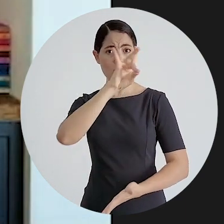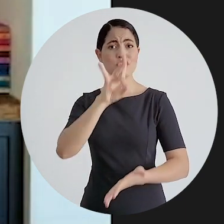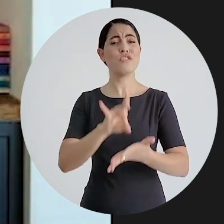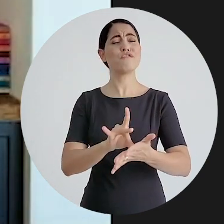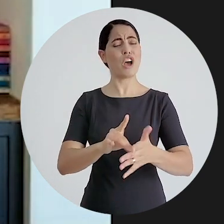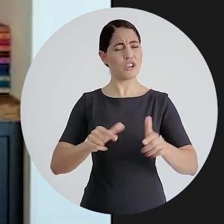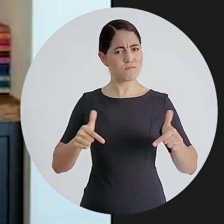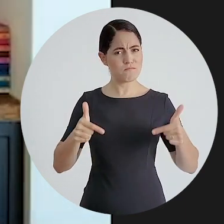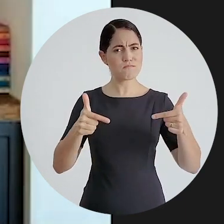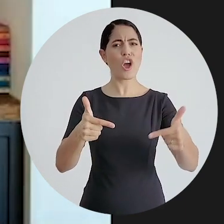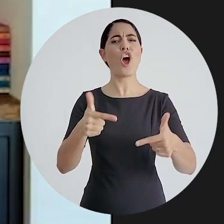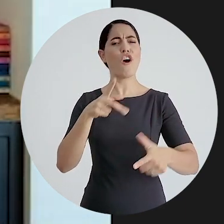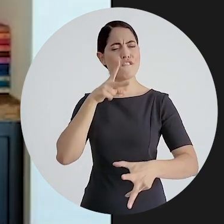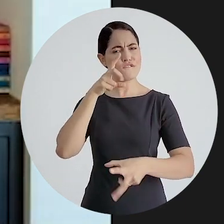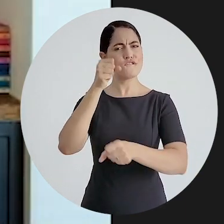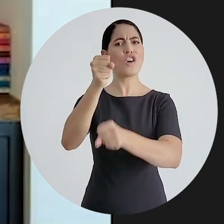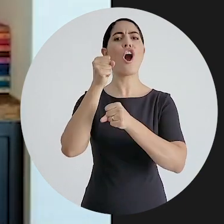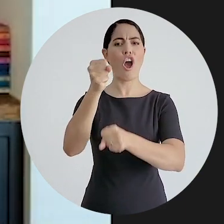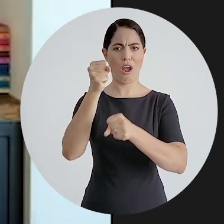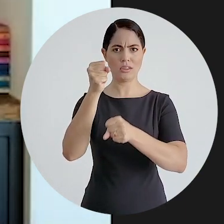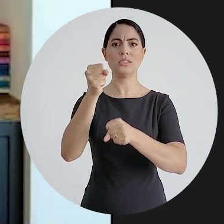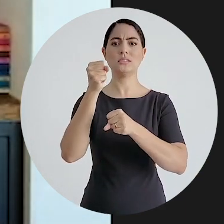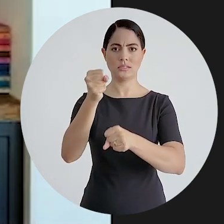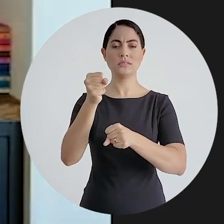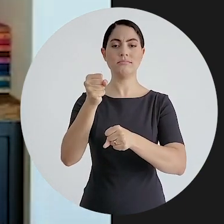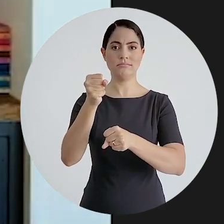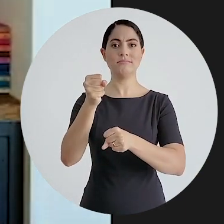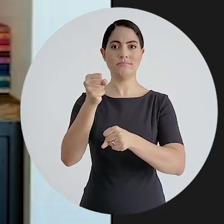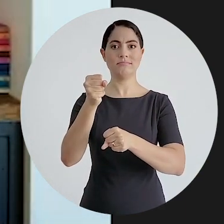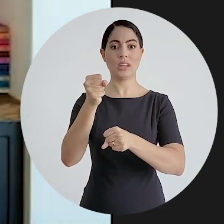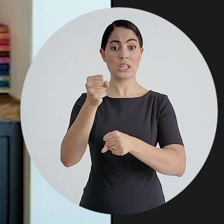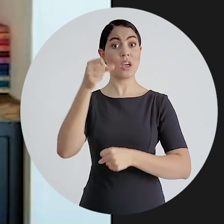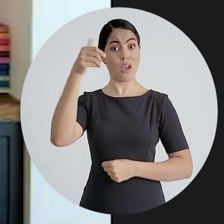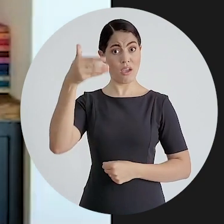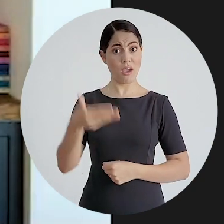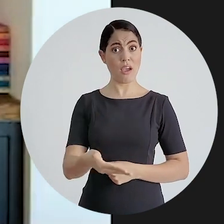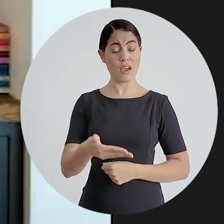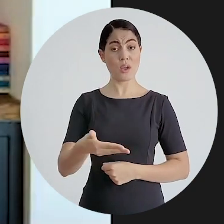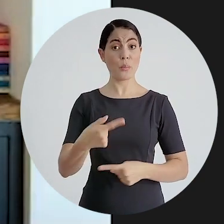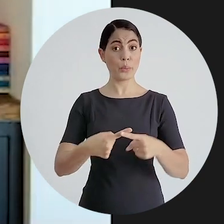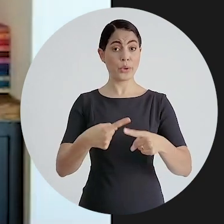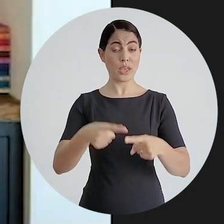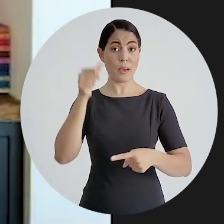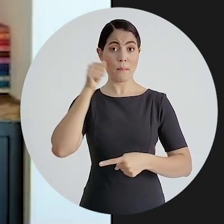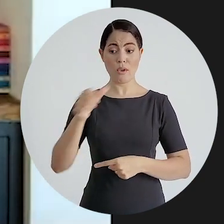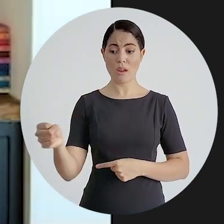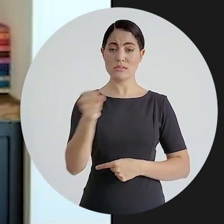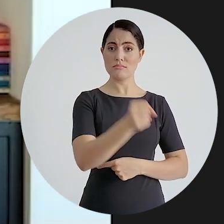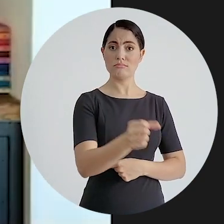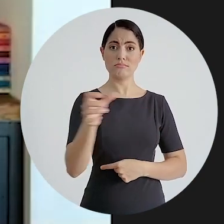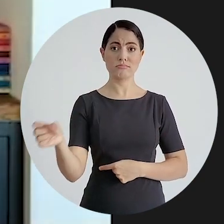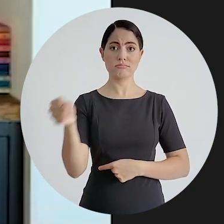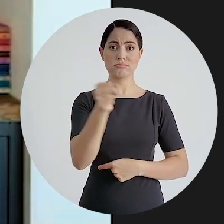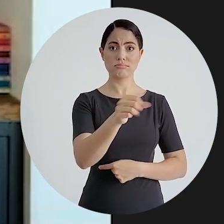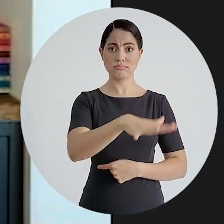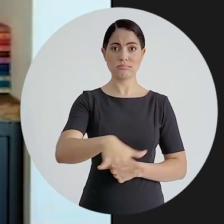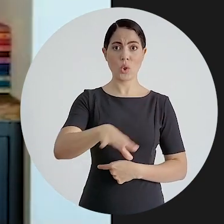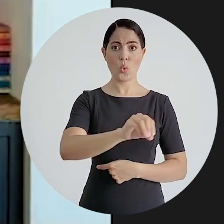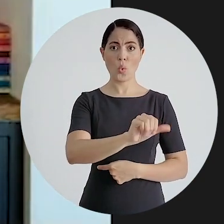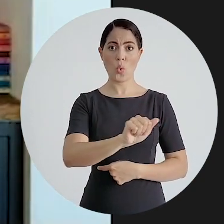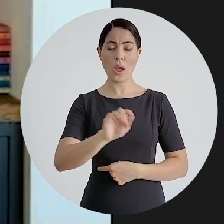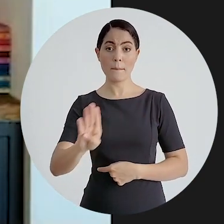fortalecerá muito com essa, não só com a valiosa colaboração de mais mulheres no nosso sistema